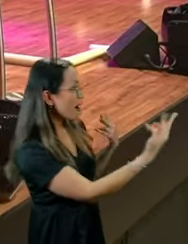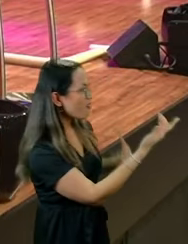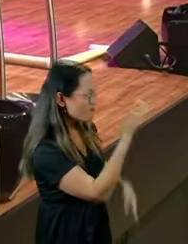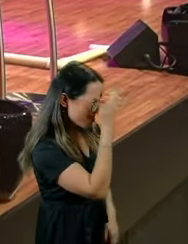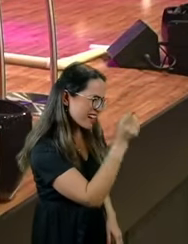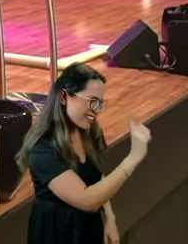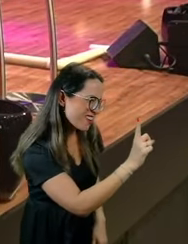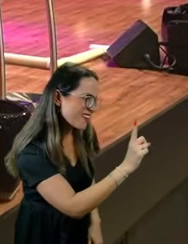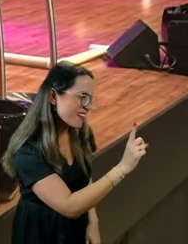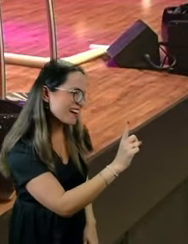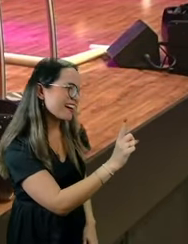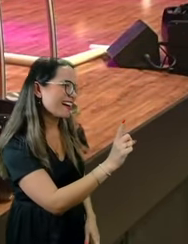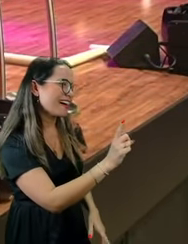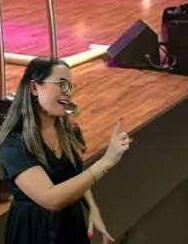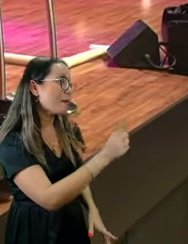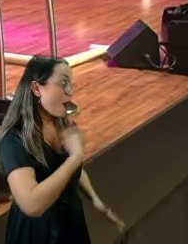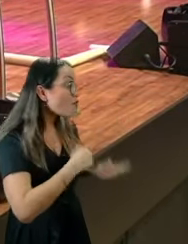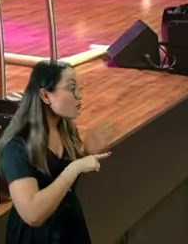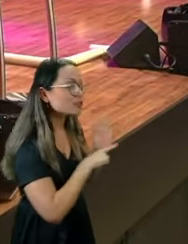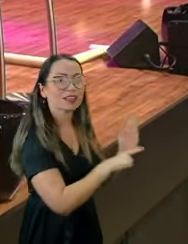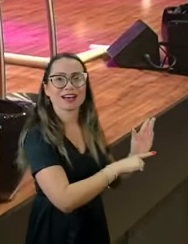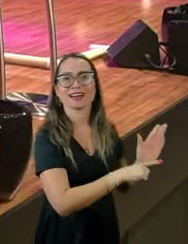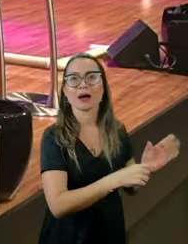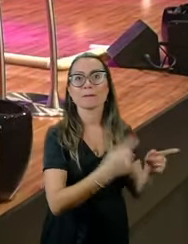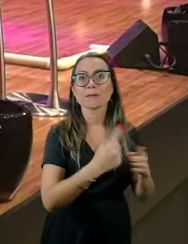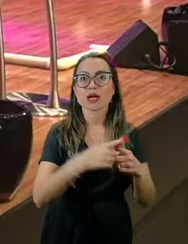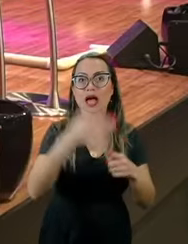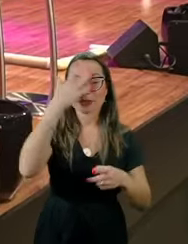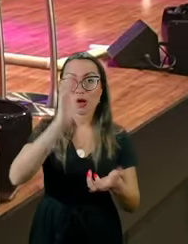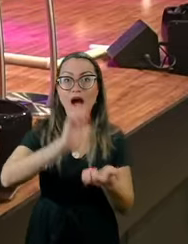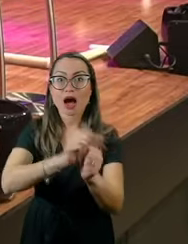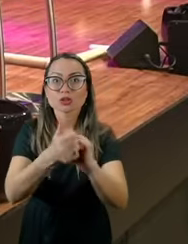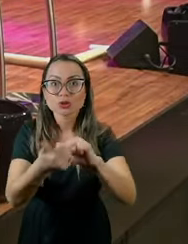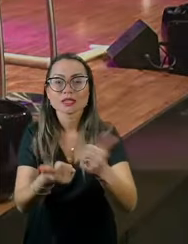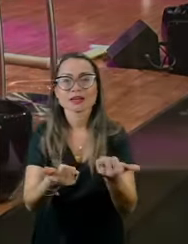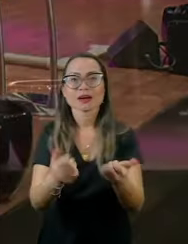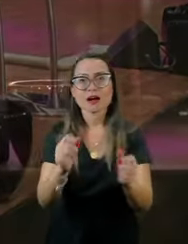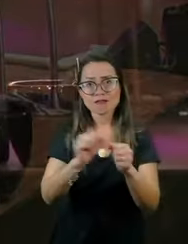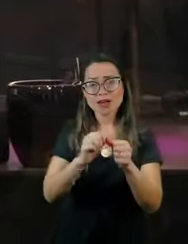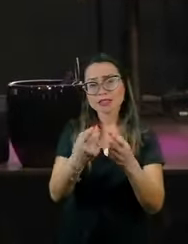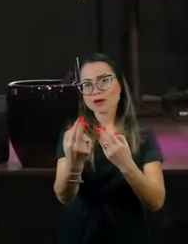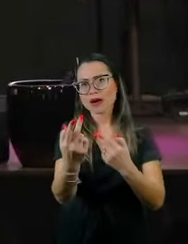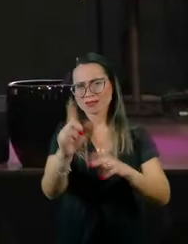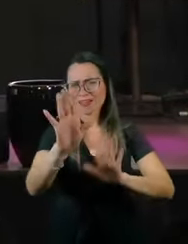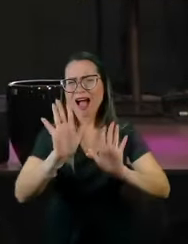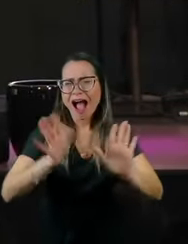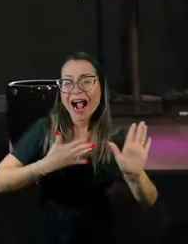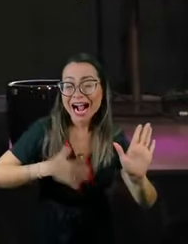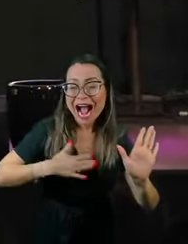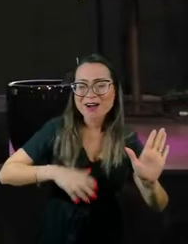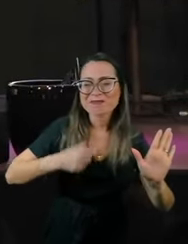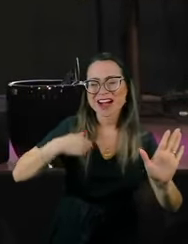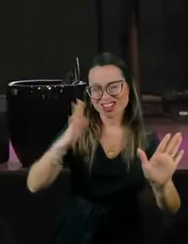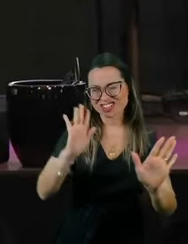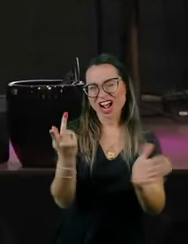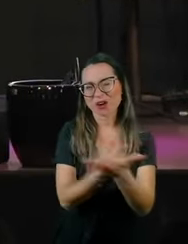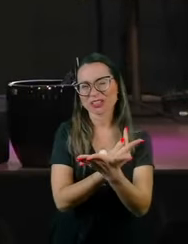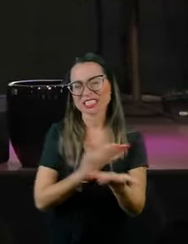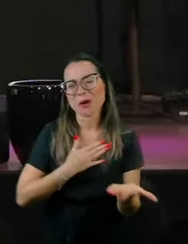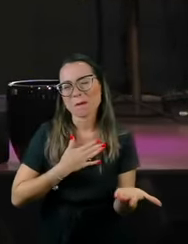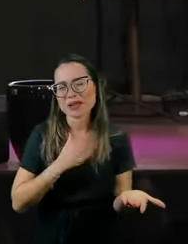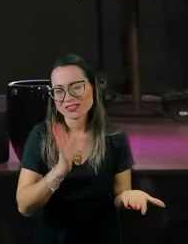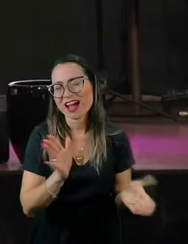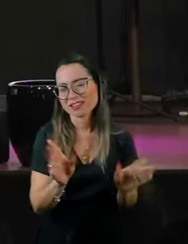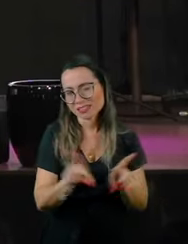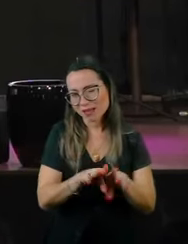né? As adaptadoras, elas fazem exatamente isso. Fica tranquila, que nós todos já passamos por isso. Eu chamo de adaptadora Adai. Adai é muito